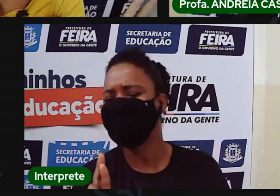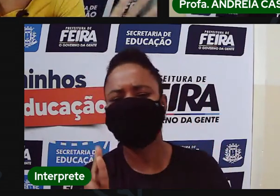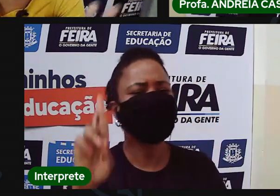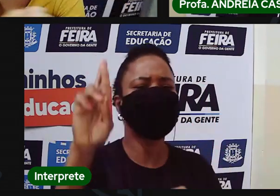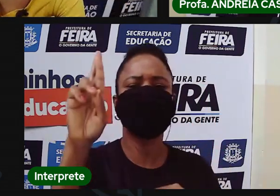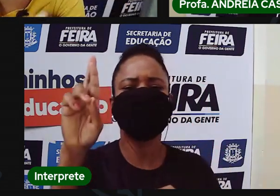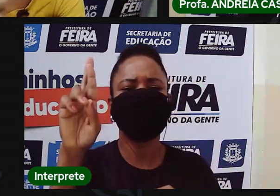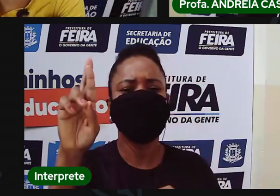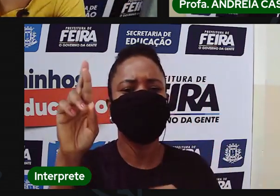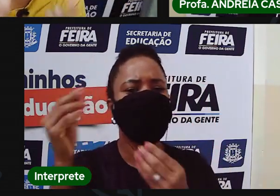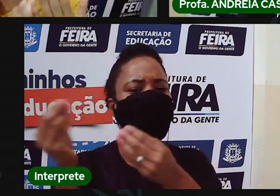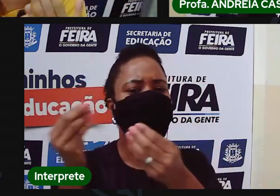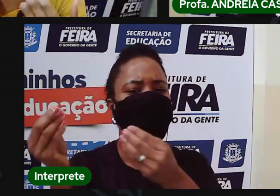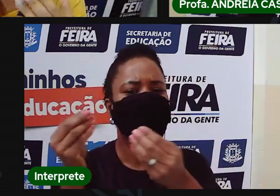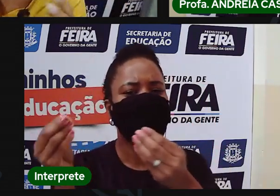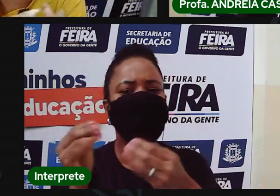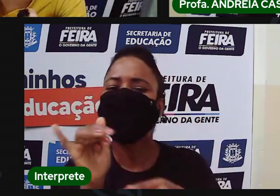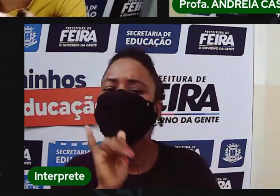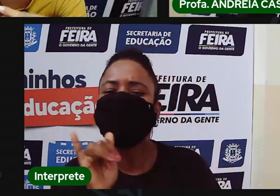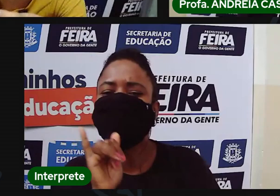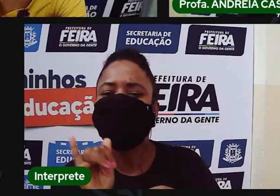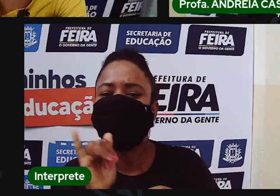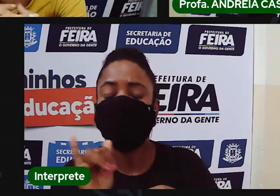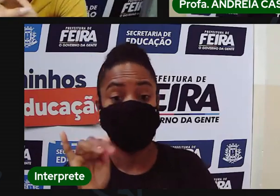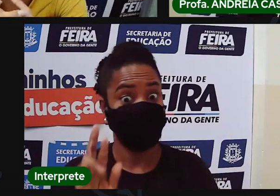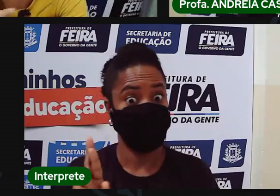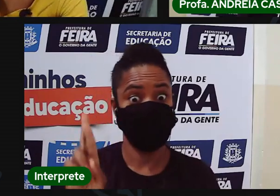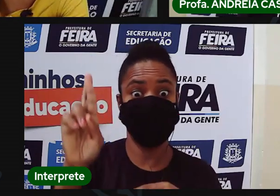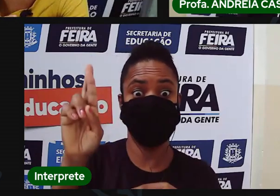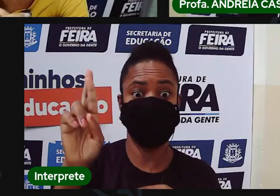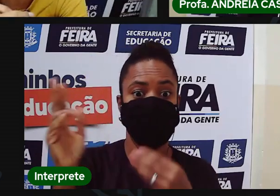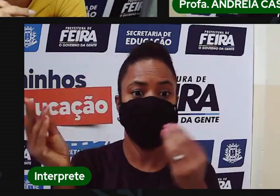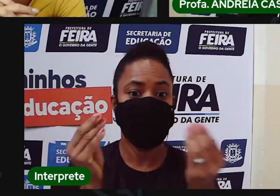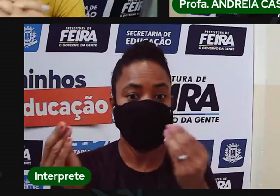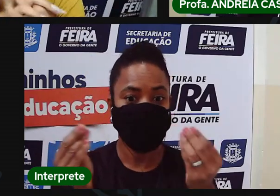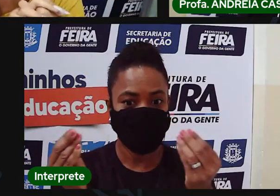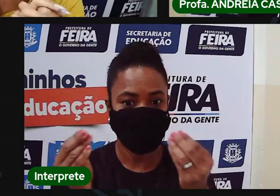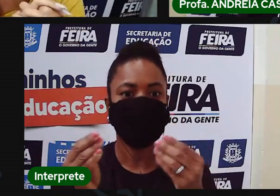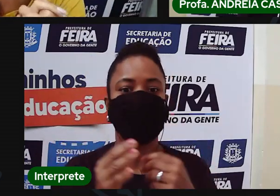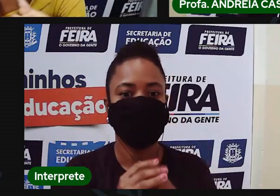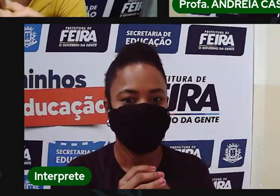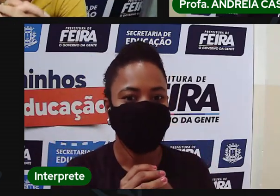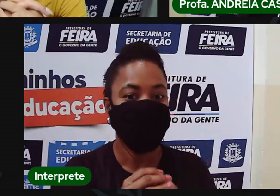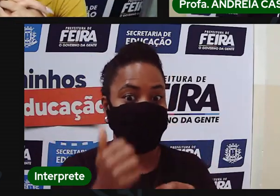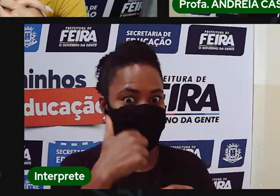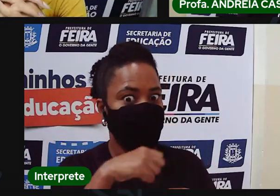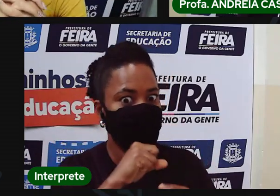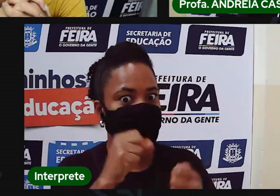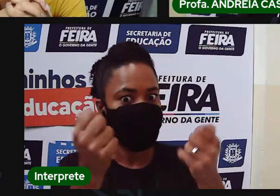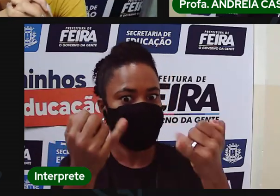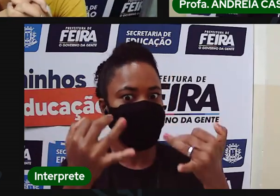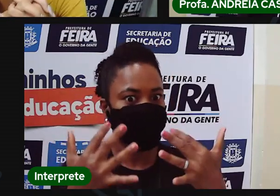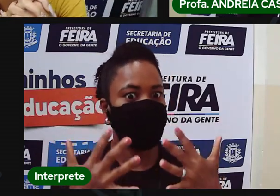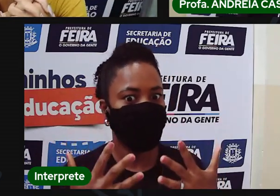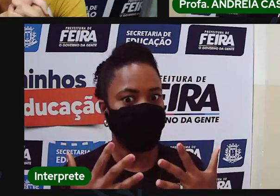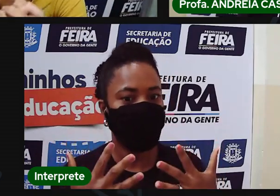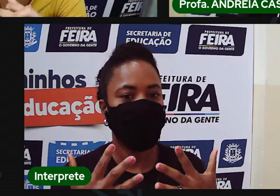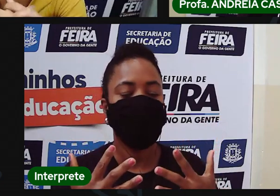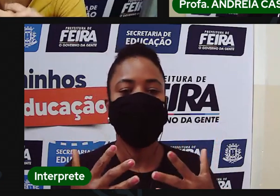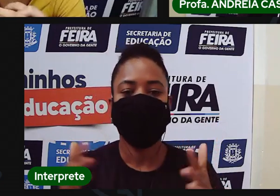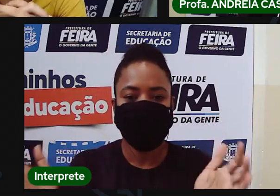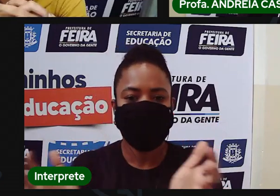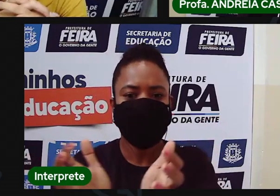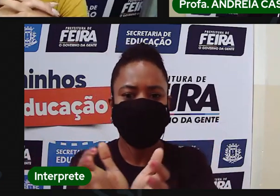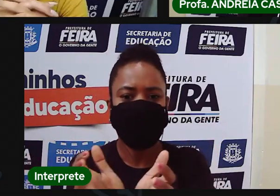muito claro e que eu achei fantástico, que você até falou do EJA, né, que são esses alunos que são